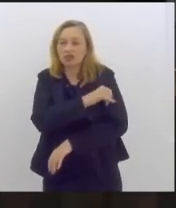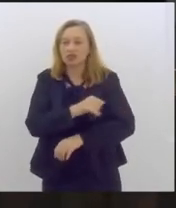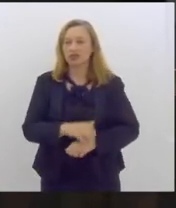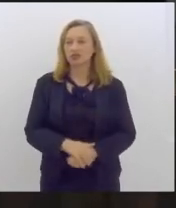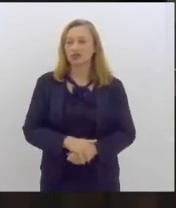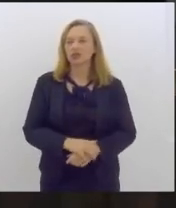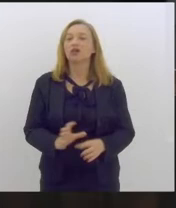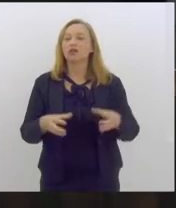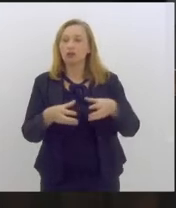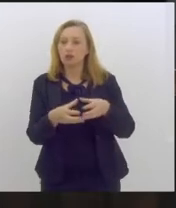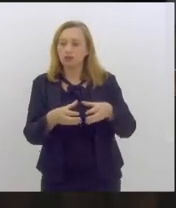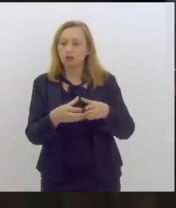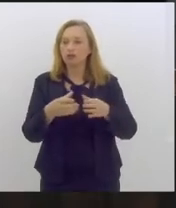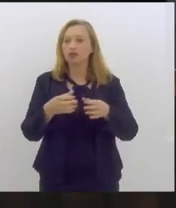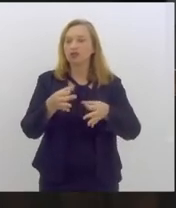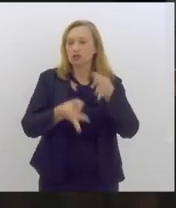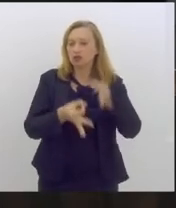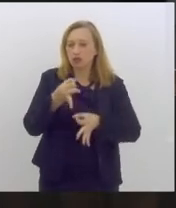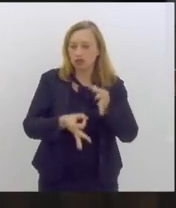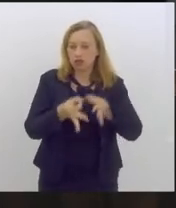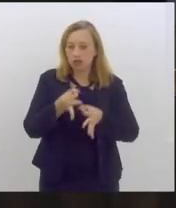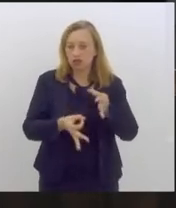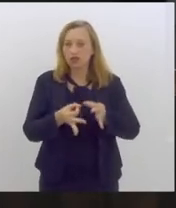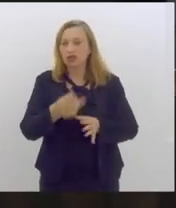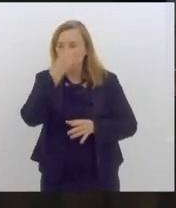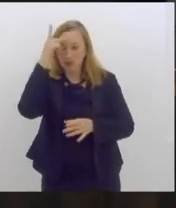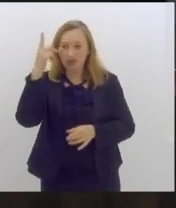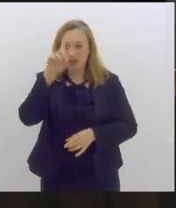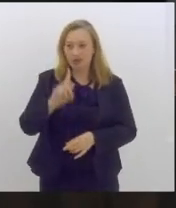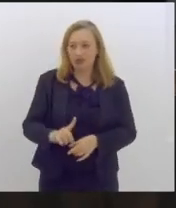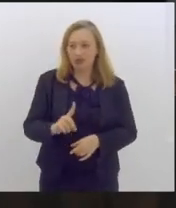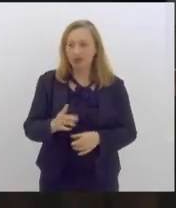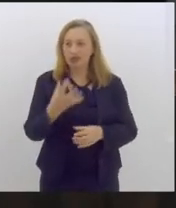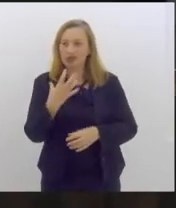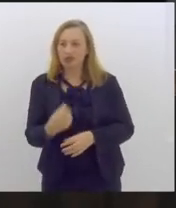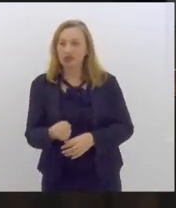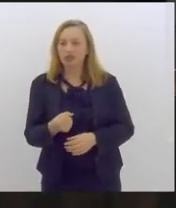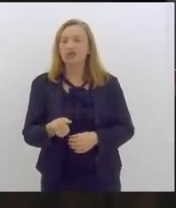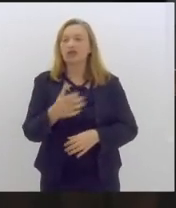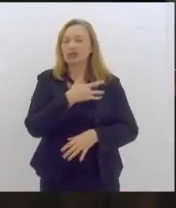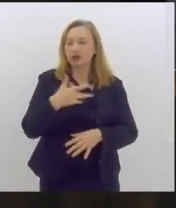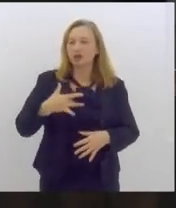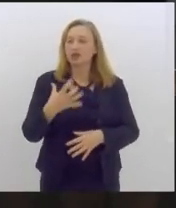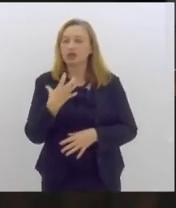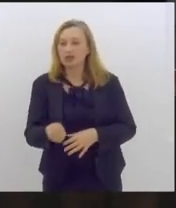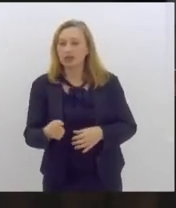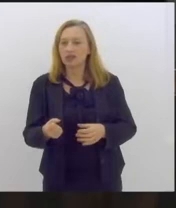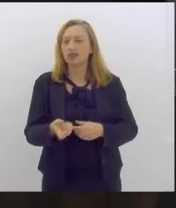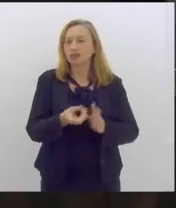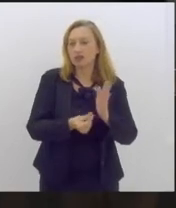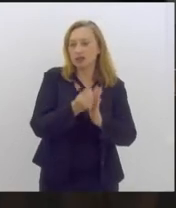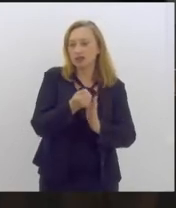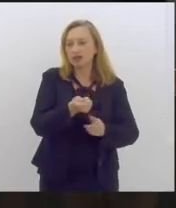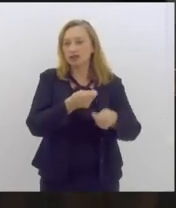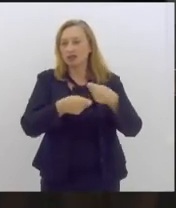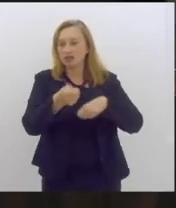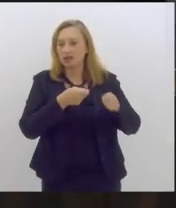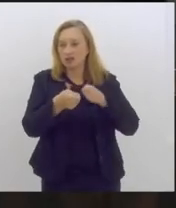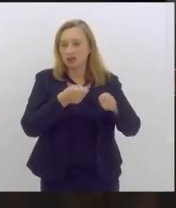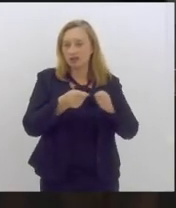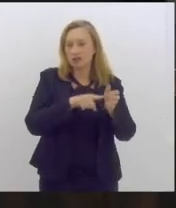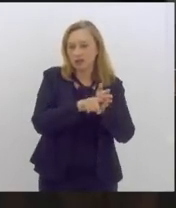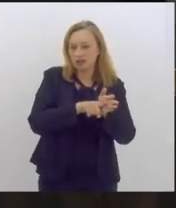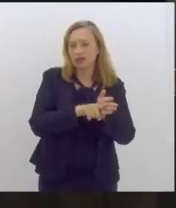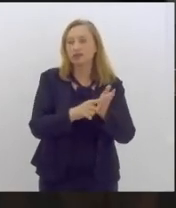pareceres da comissão de concessão de tutela jurídica cidade da pessoa com deficiência favorável saúde favorável e de orçamento Finanças fiscalização financeira e controle